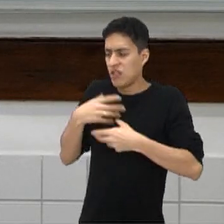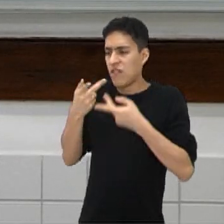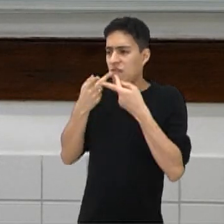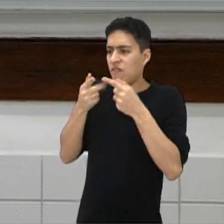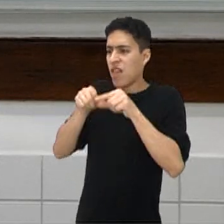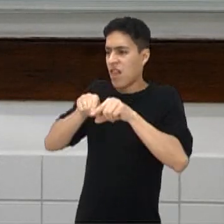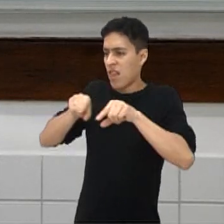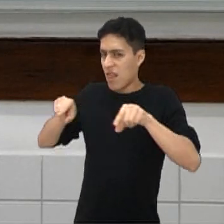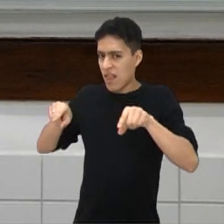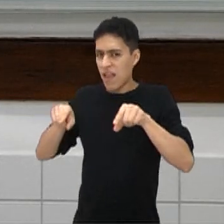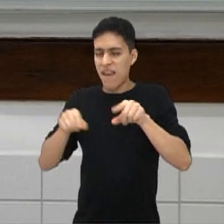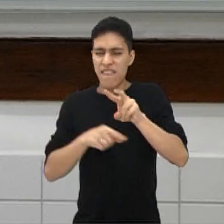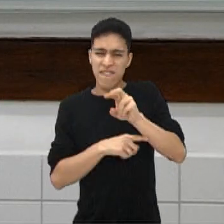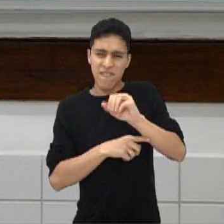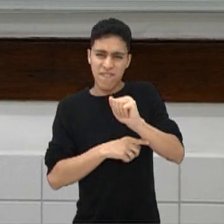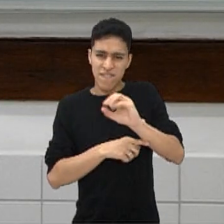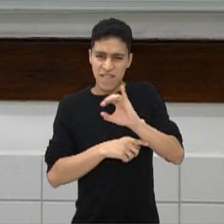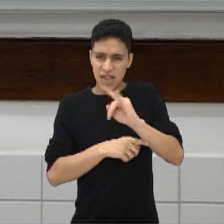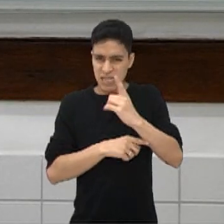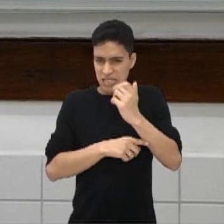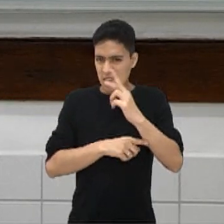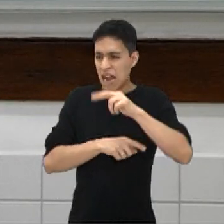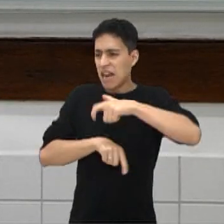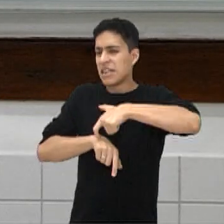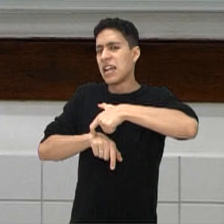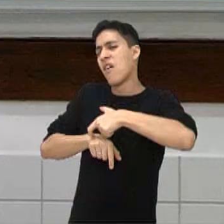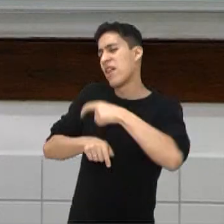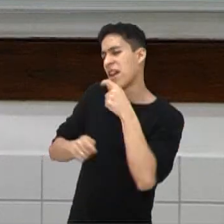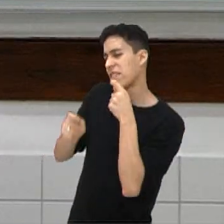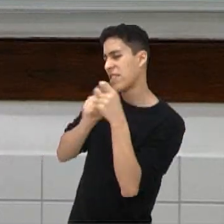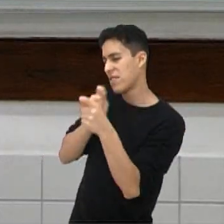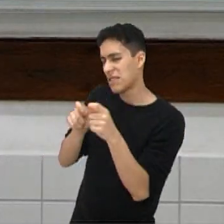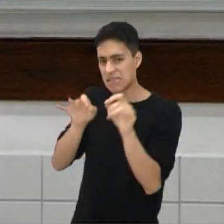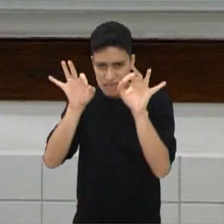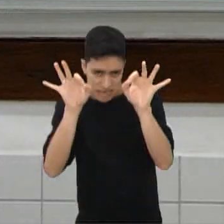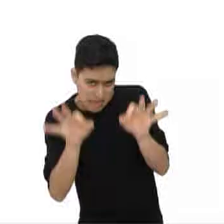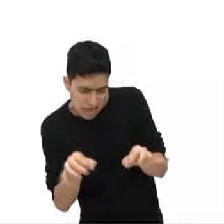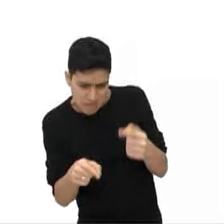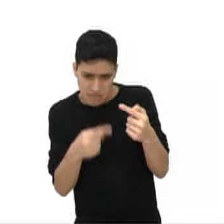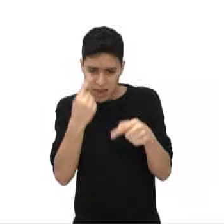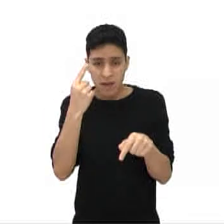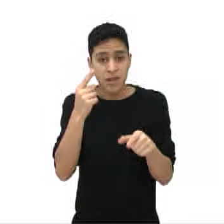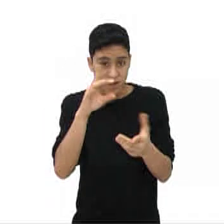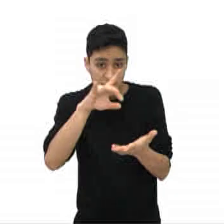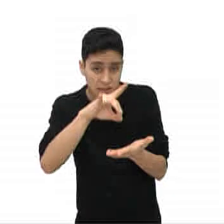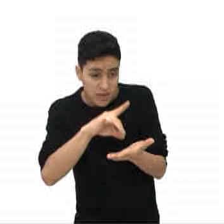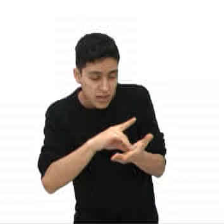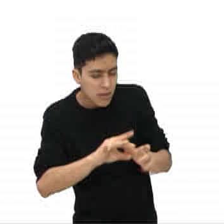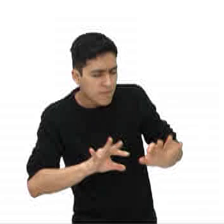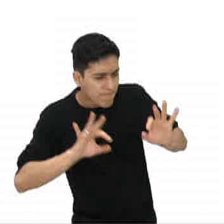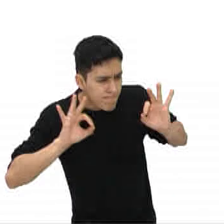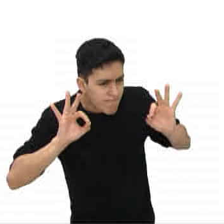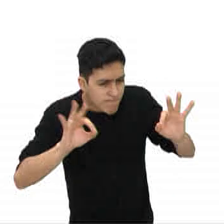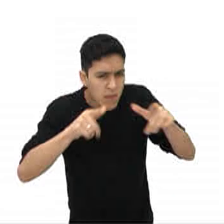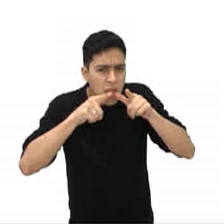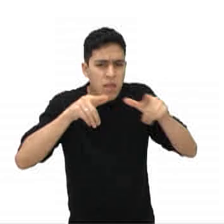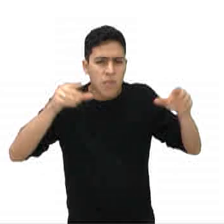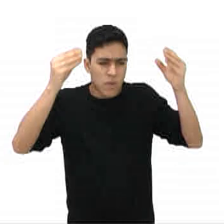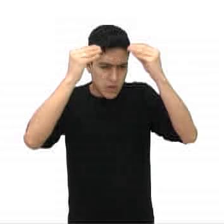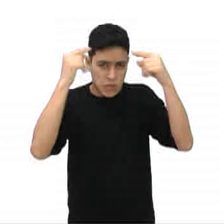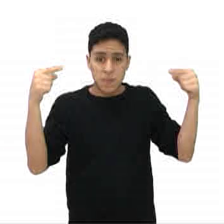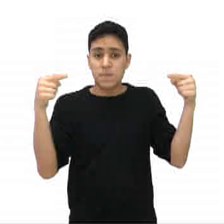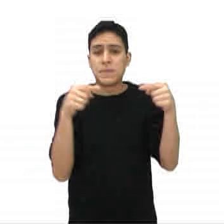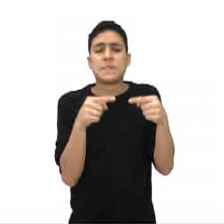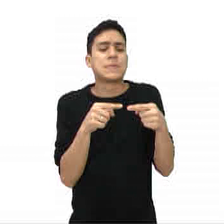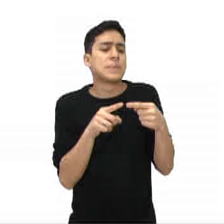na entrevista, será que ele acertou, não acertou? Como é que é isso? Na verdade, né, está certo, a linguagem está adequada,